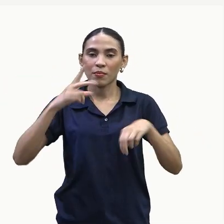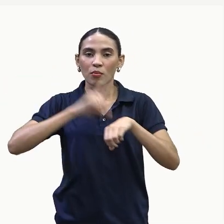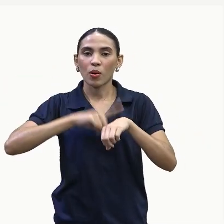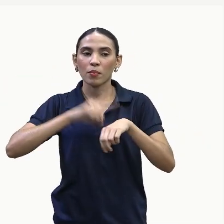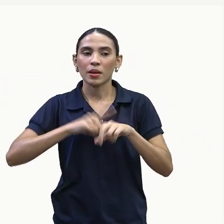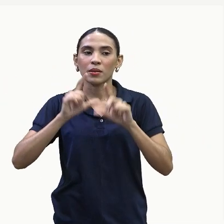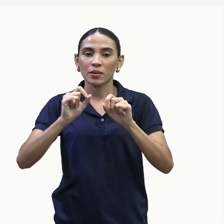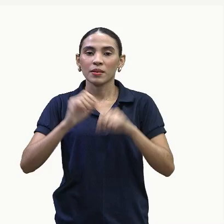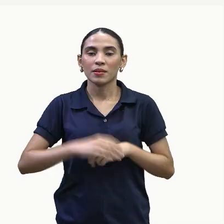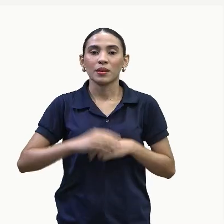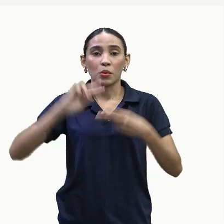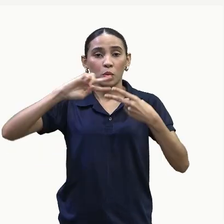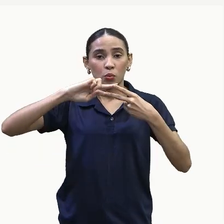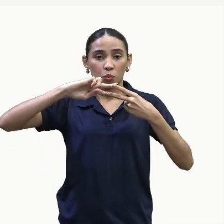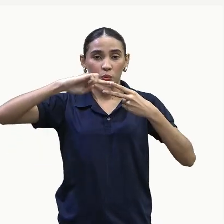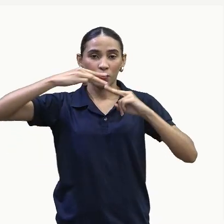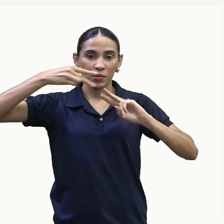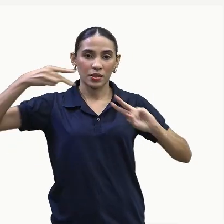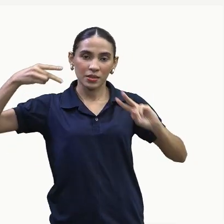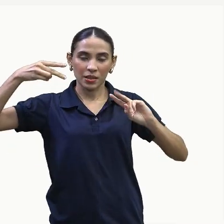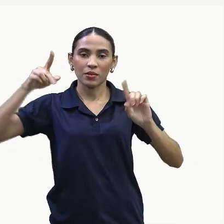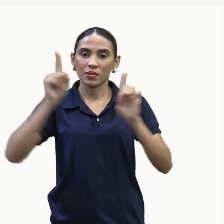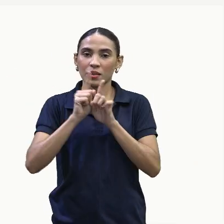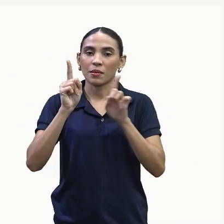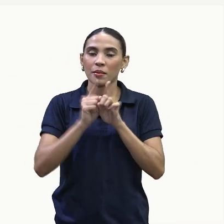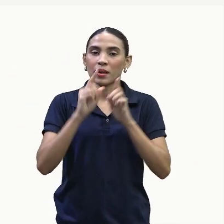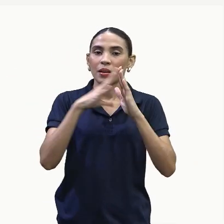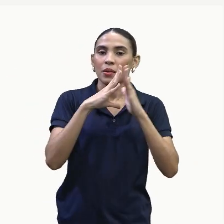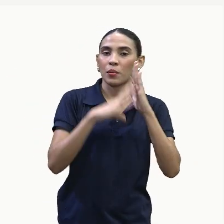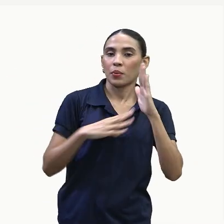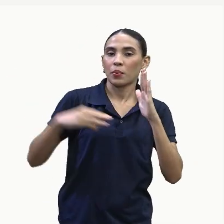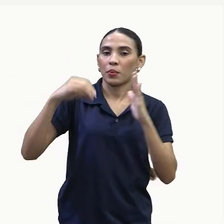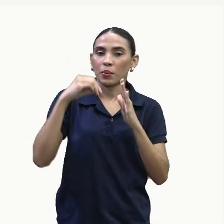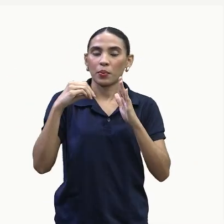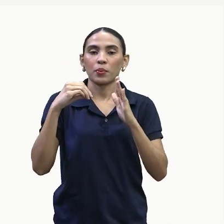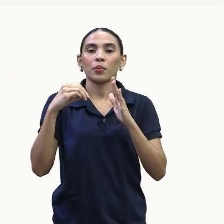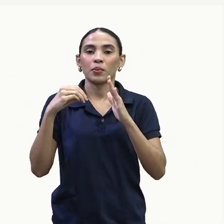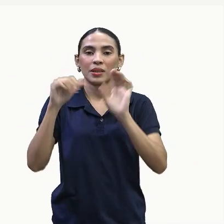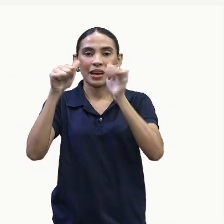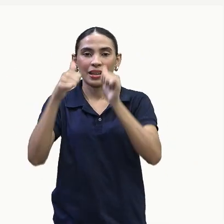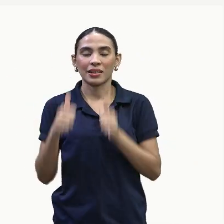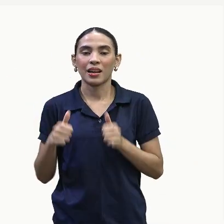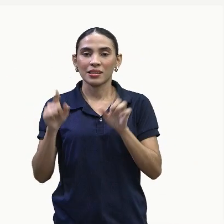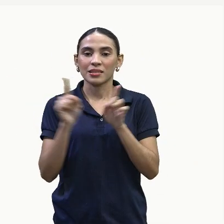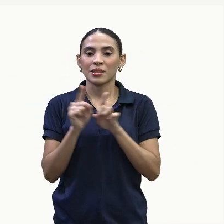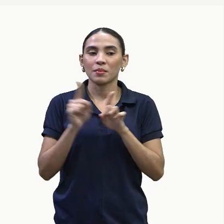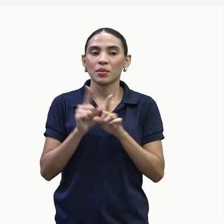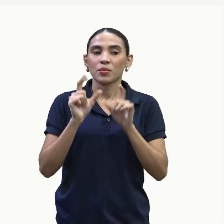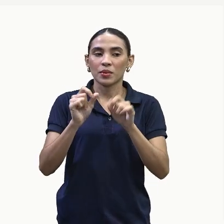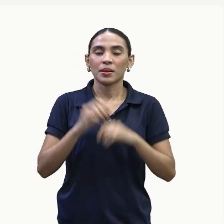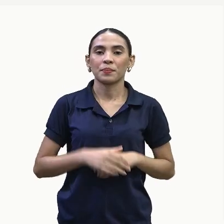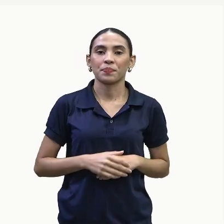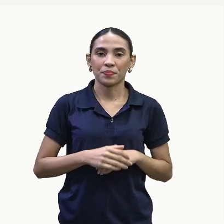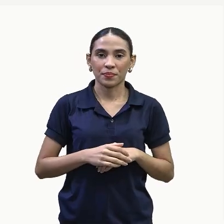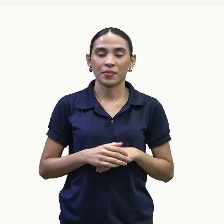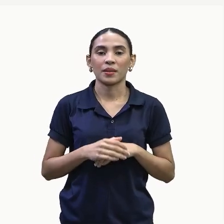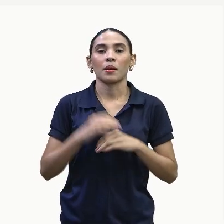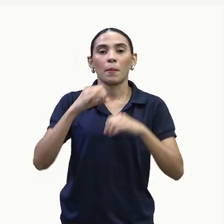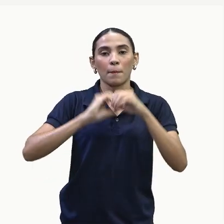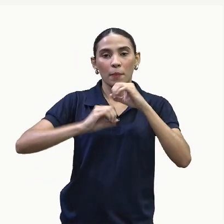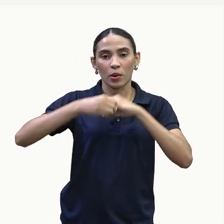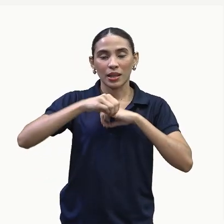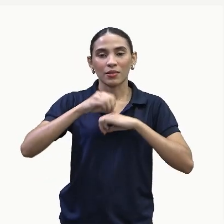de duplicação, nesse momento de transcrição, tradução, né, dessa molécula